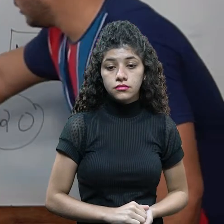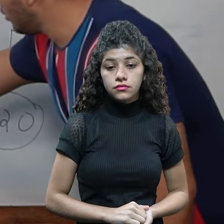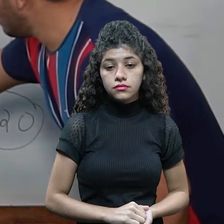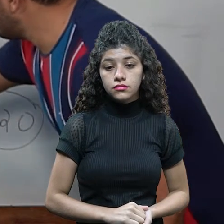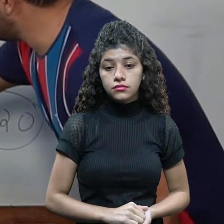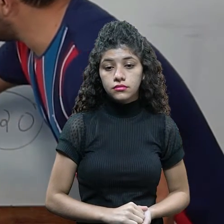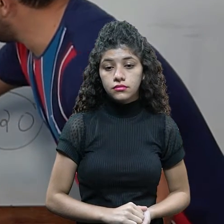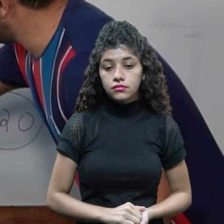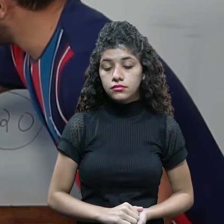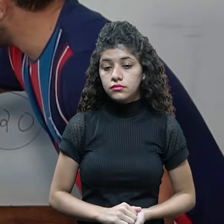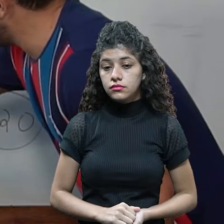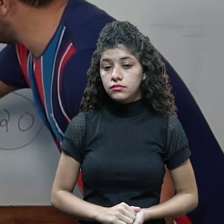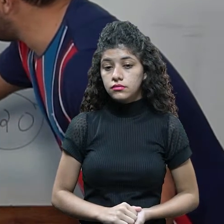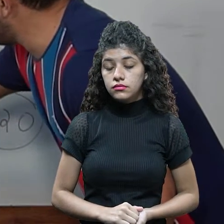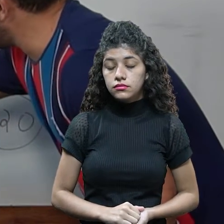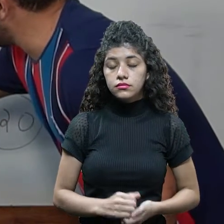120.